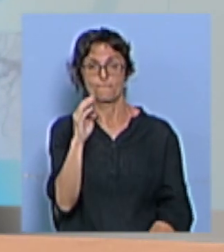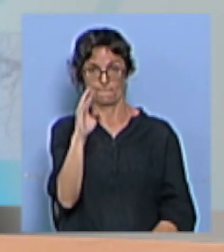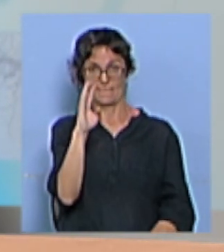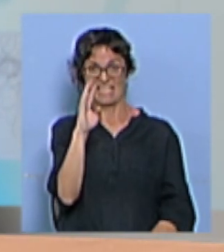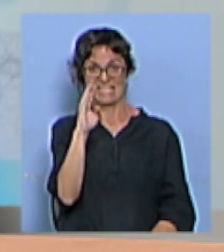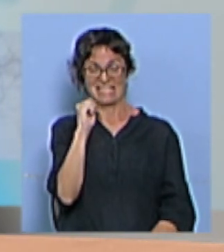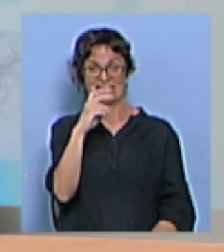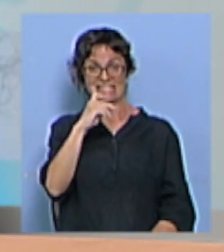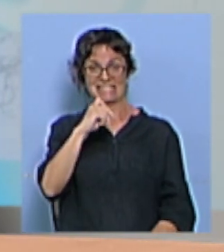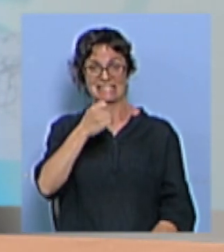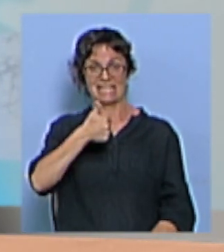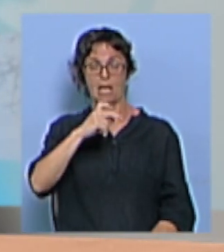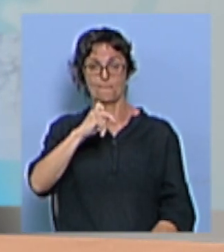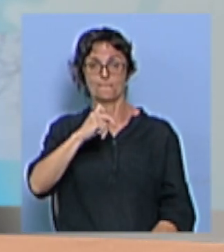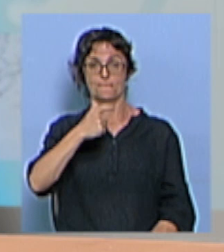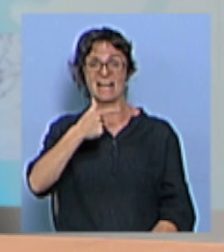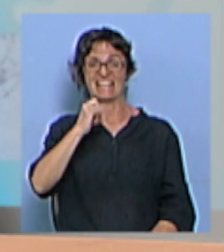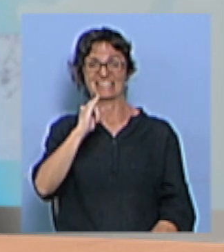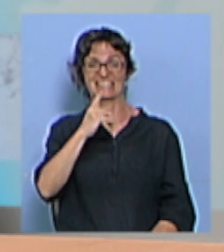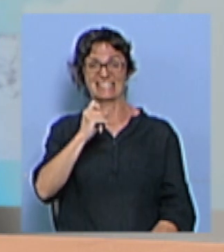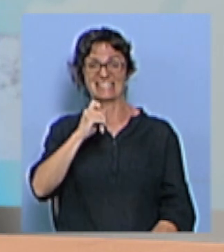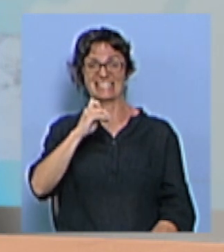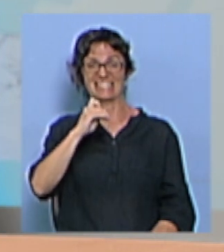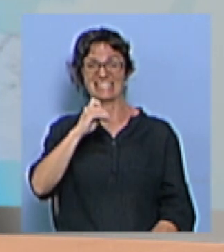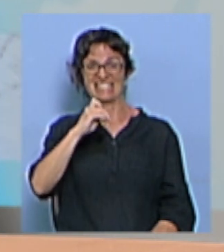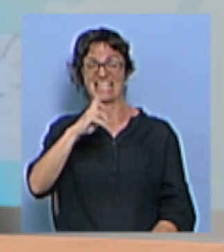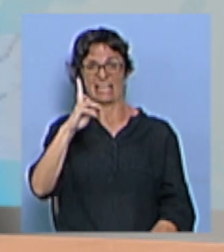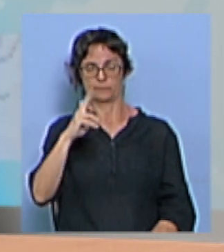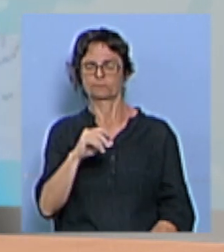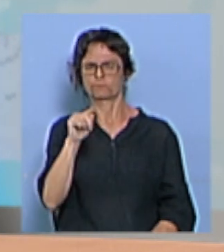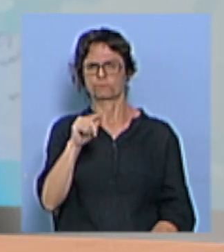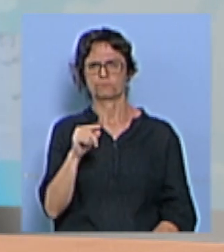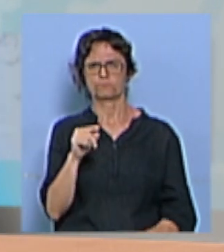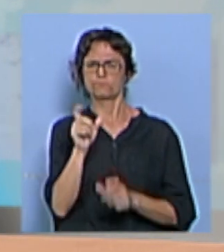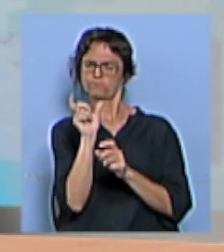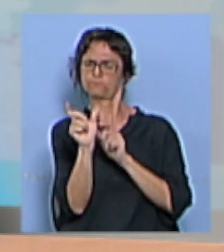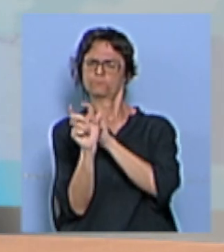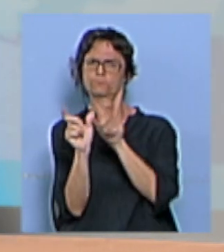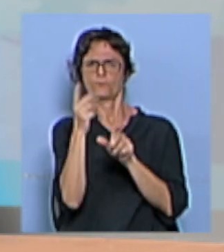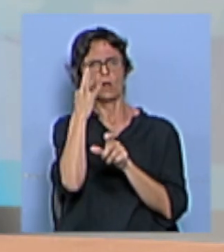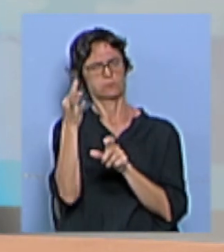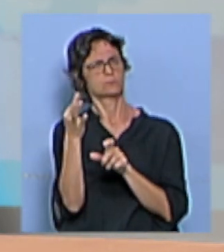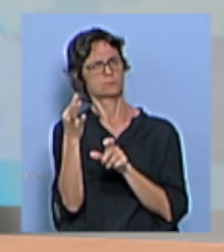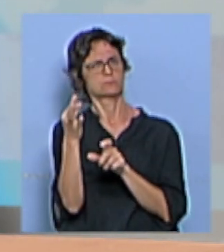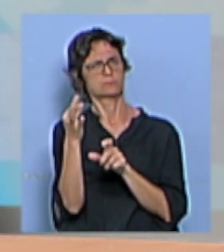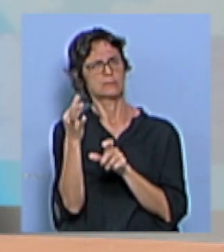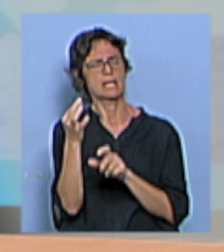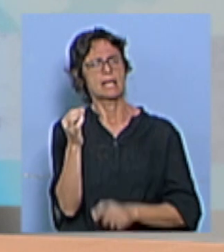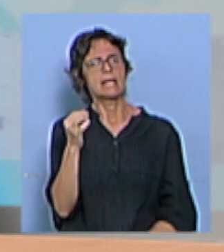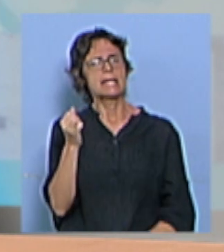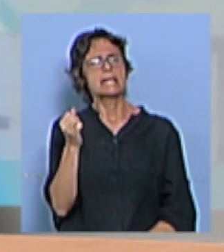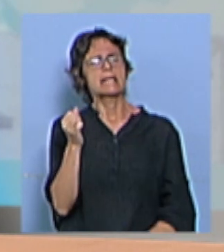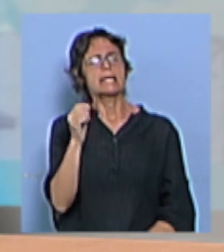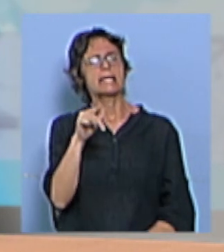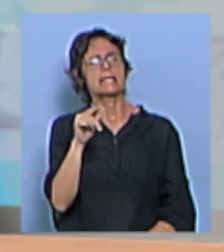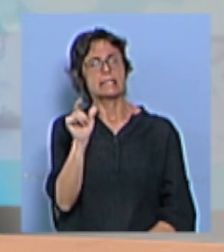ler Santo Agostinho lá descobriu o verbo sabatizar, e depois fui ver ao dicionário português, também lá está, sabatizar,